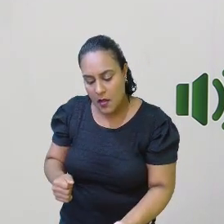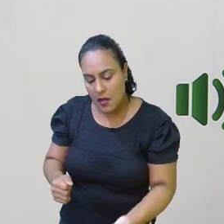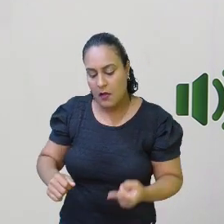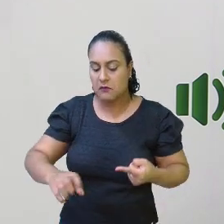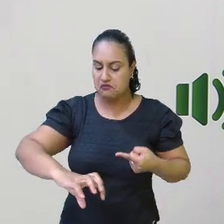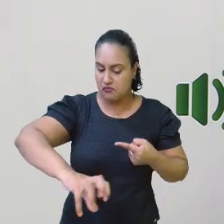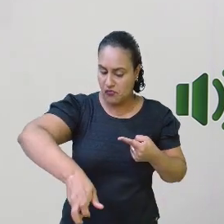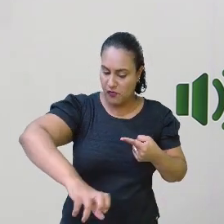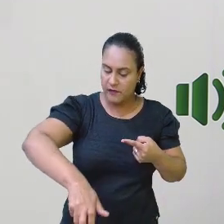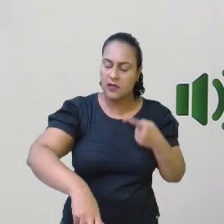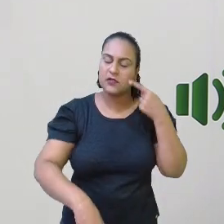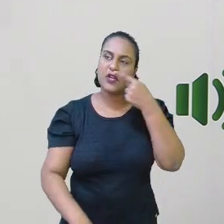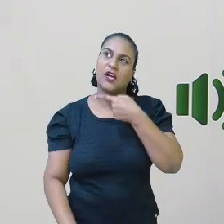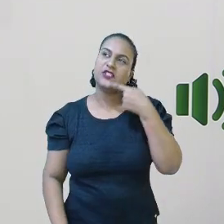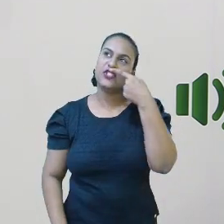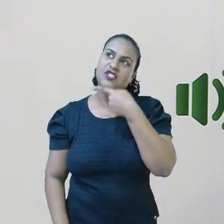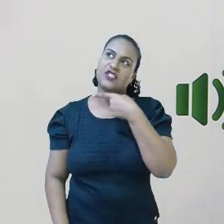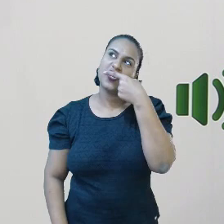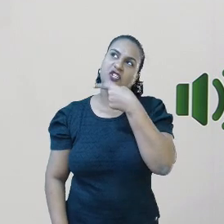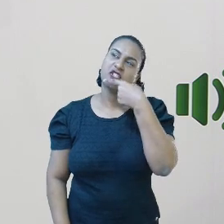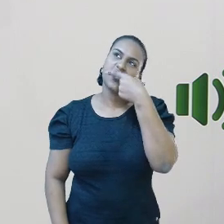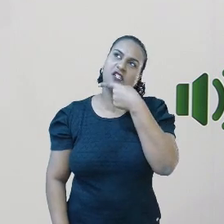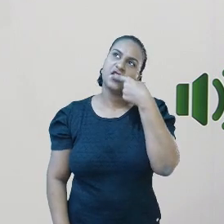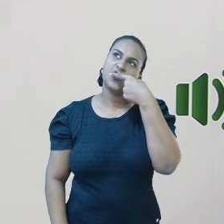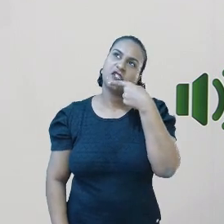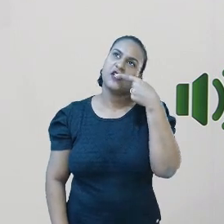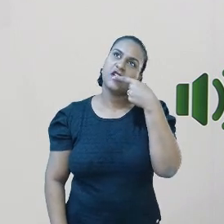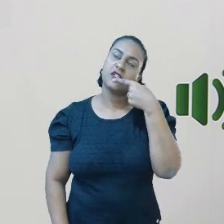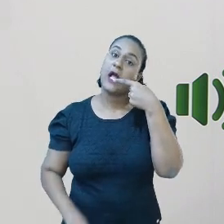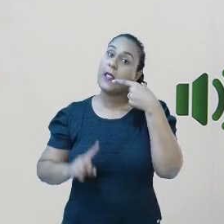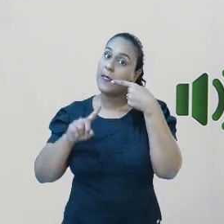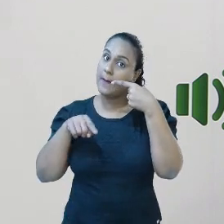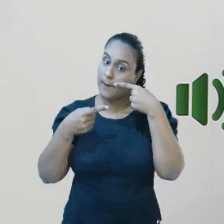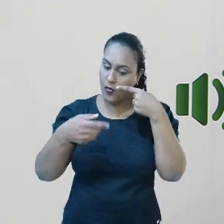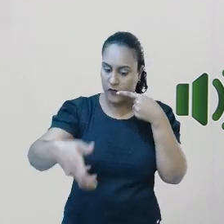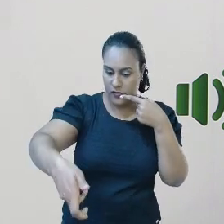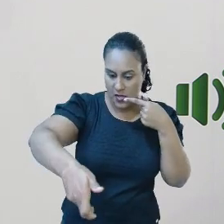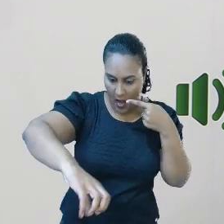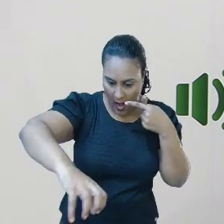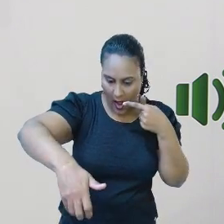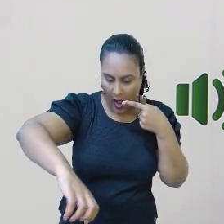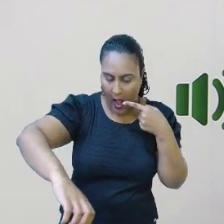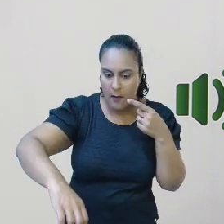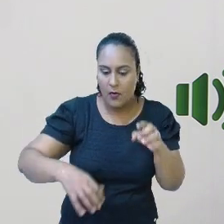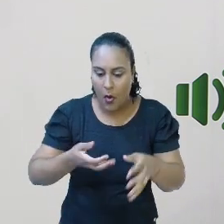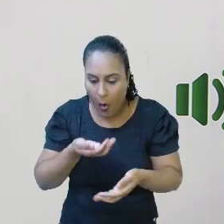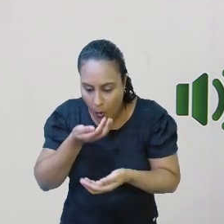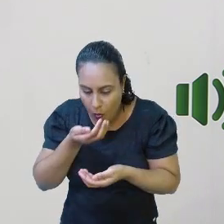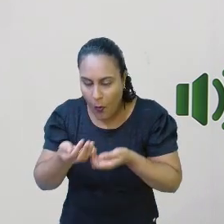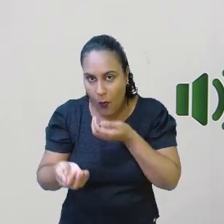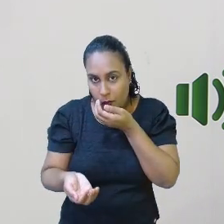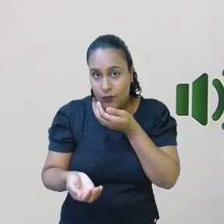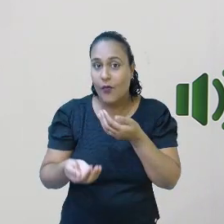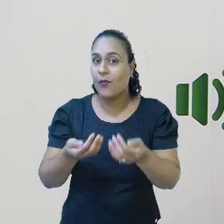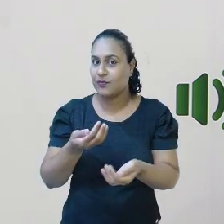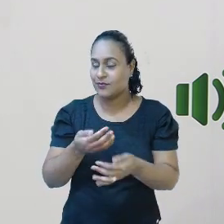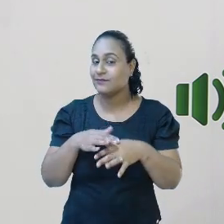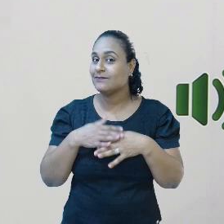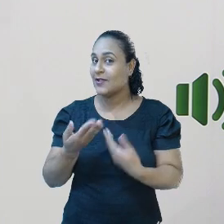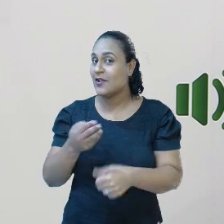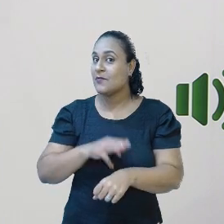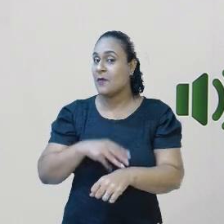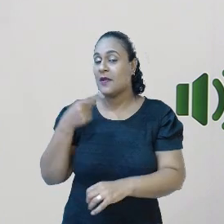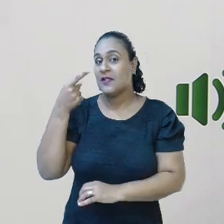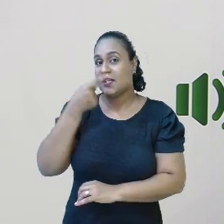na escova, está ali escovando, fecha a torneira. Depois você vai enxaguar a boca. Então, ter esse momento também de escovação, que é